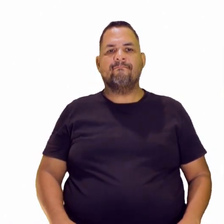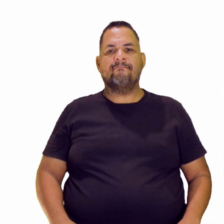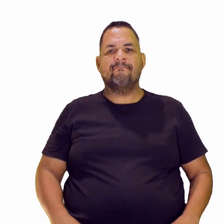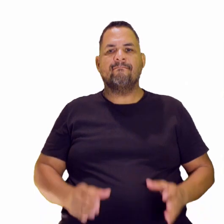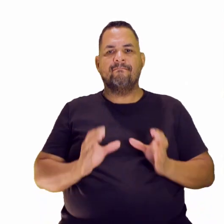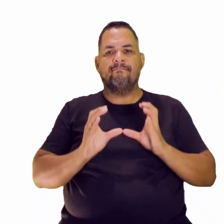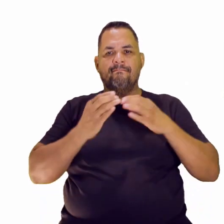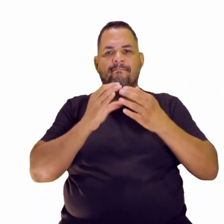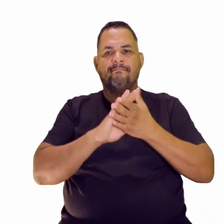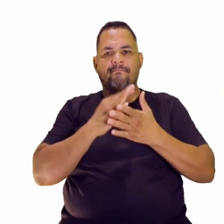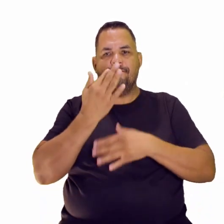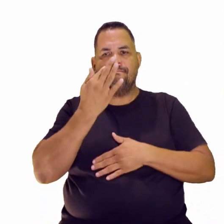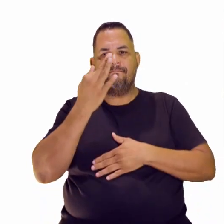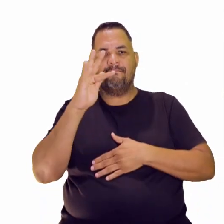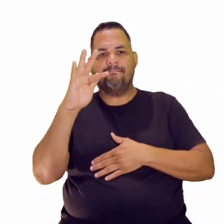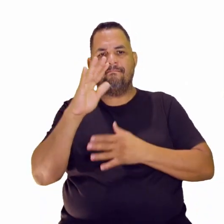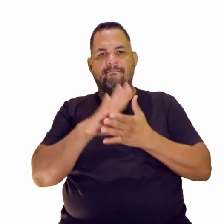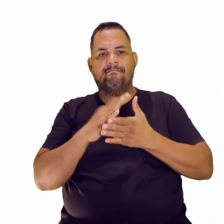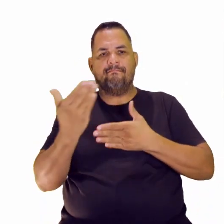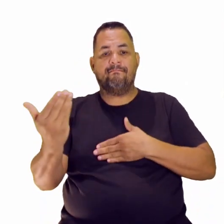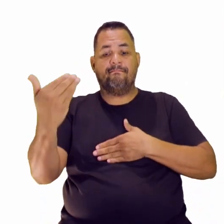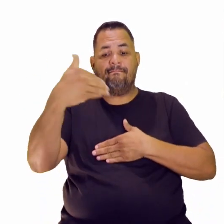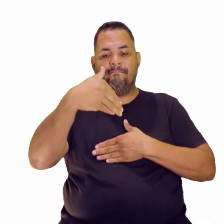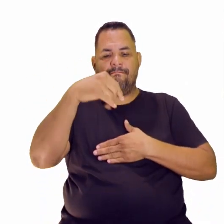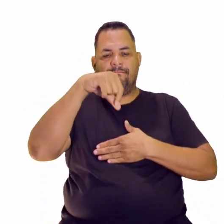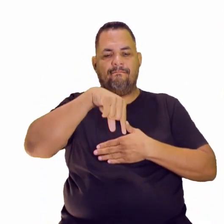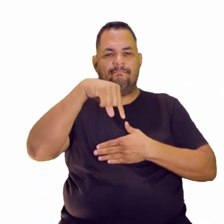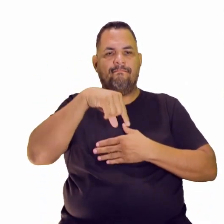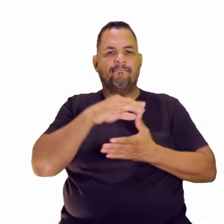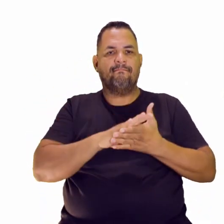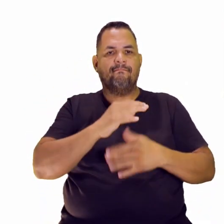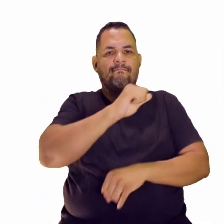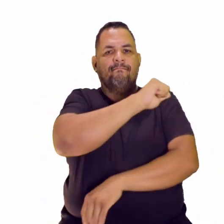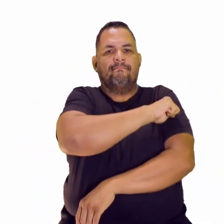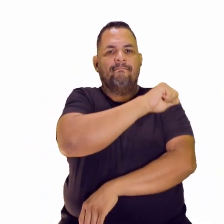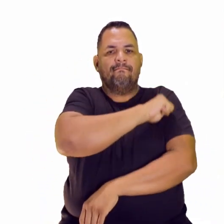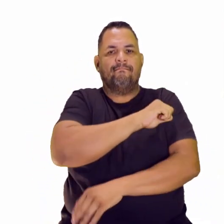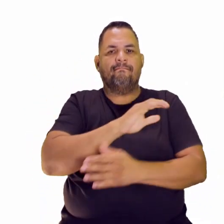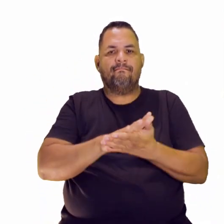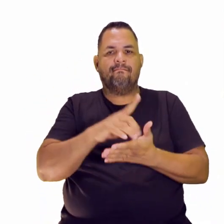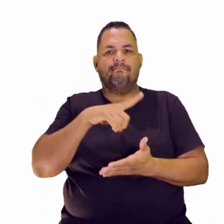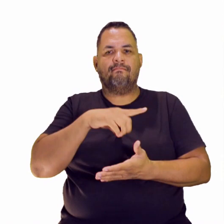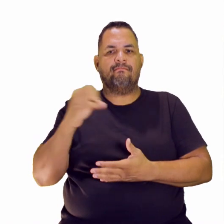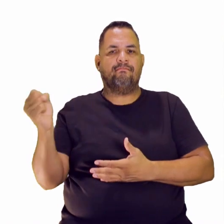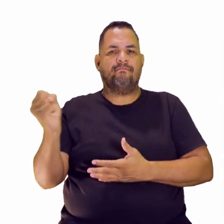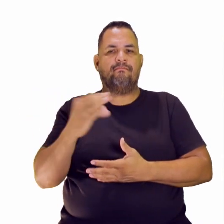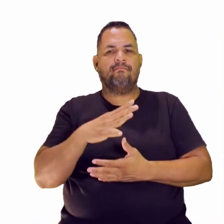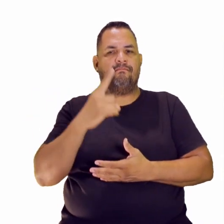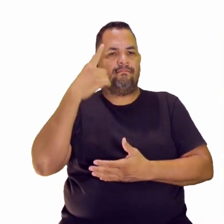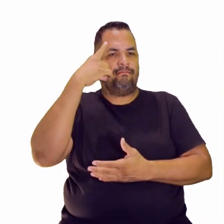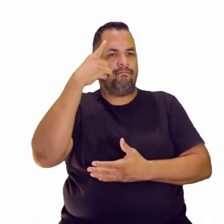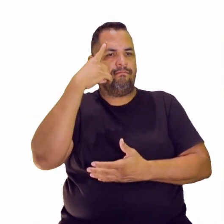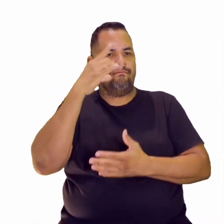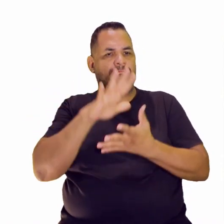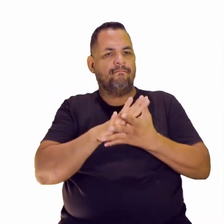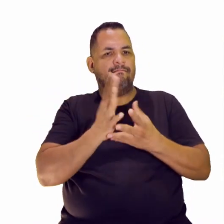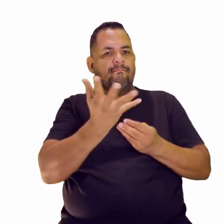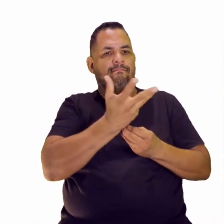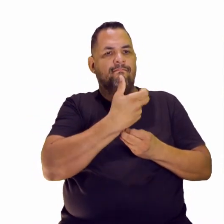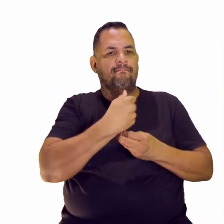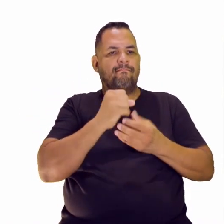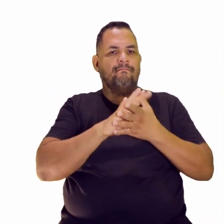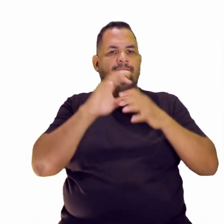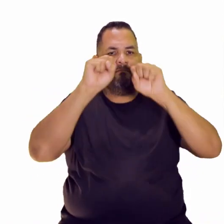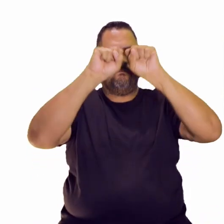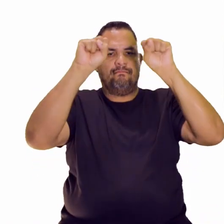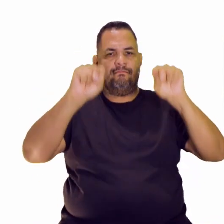a missão francesa que desembarcou no Rio de Janeiro trouxe novos ares para a arte